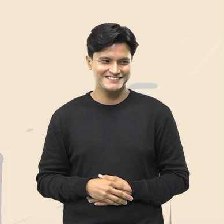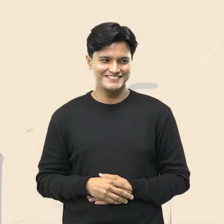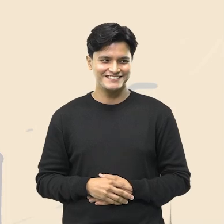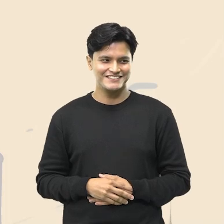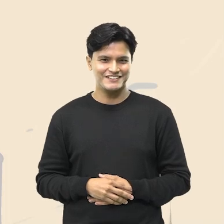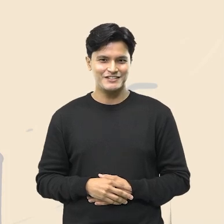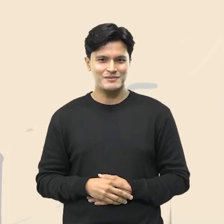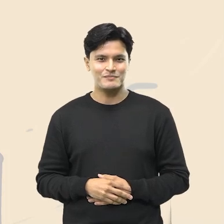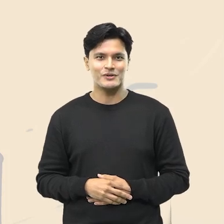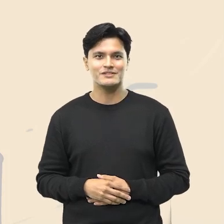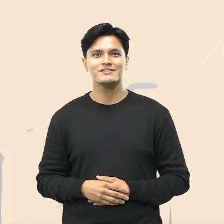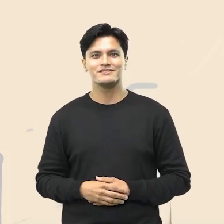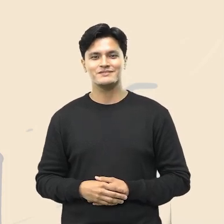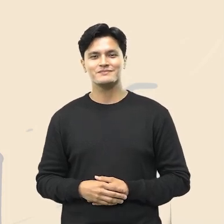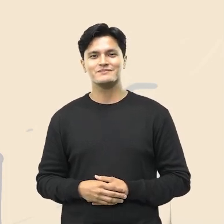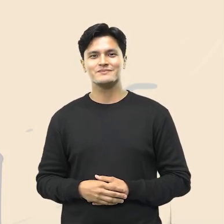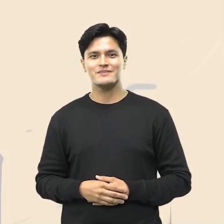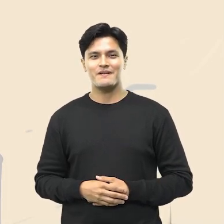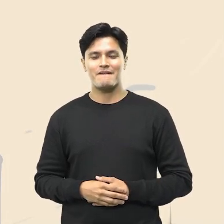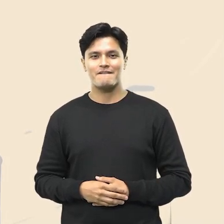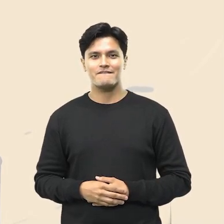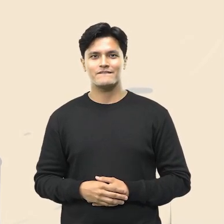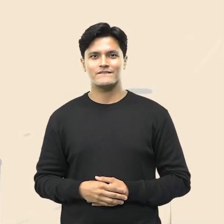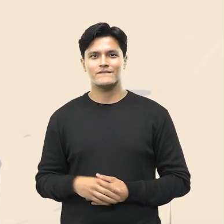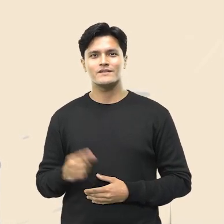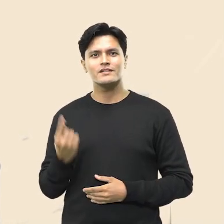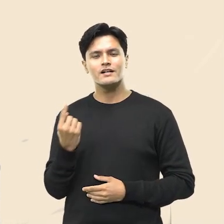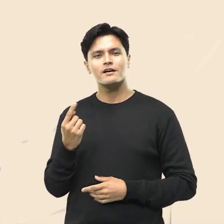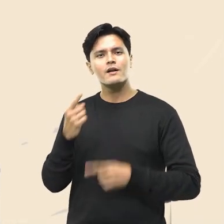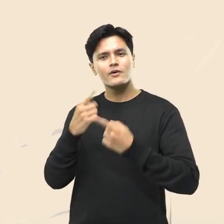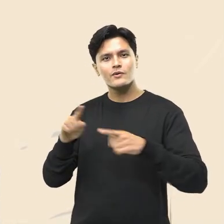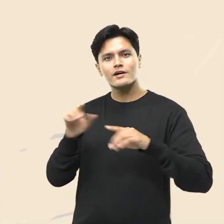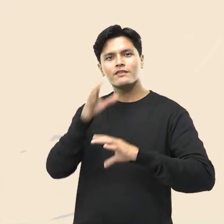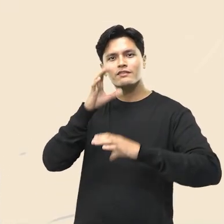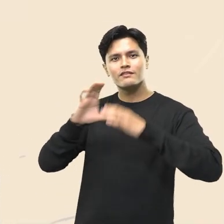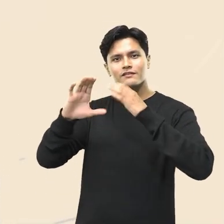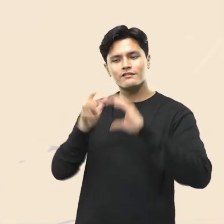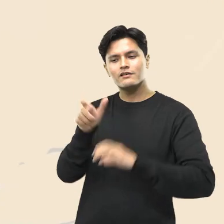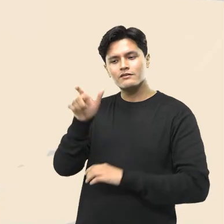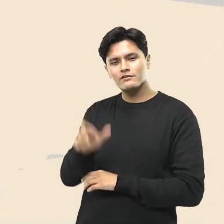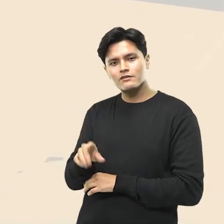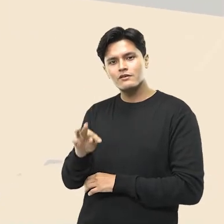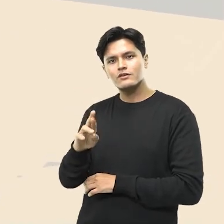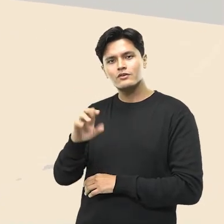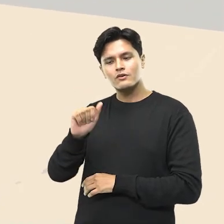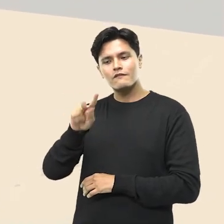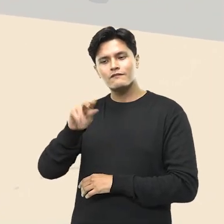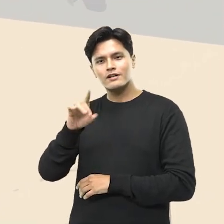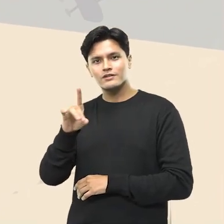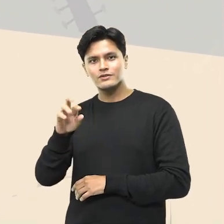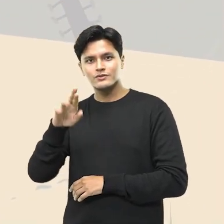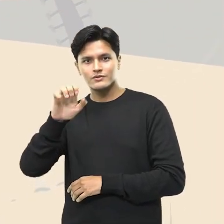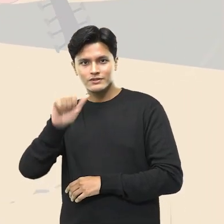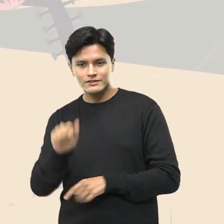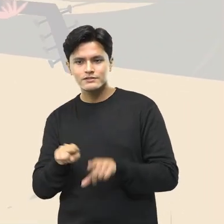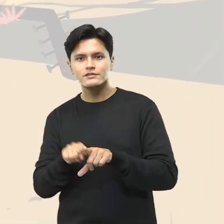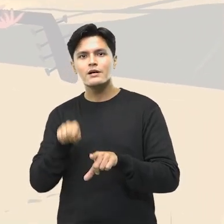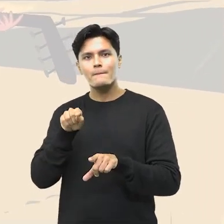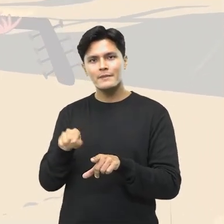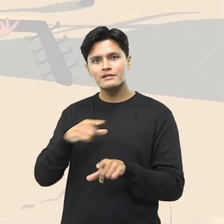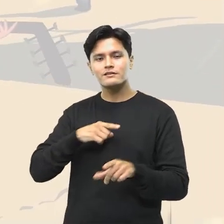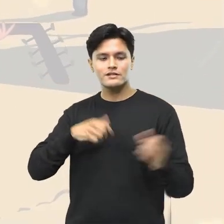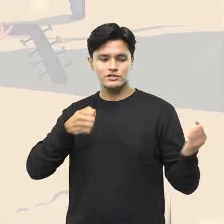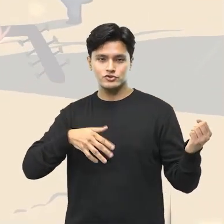é chamada de cantigas. Elas eram cantadas pelos trovadores e frequentemente acompanhadas de instrumentos